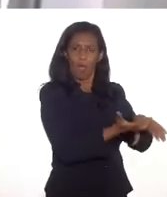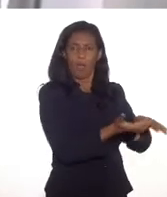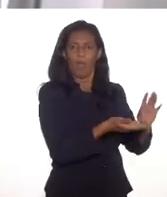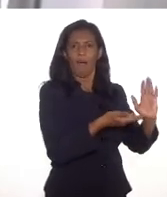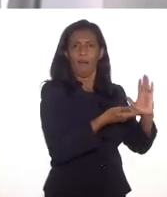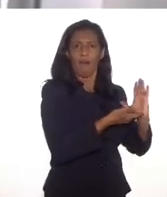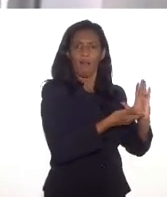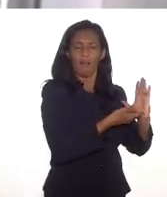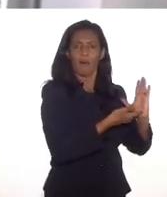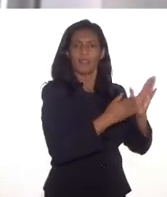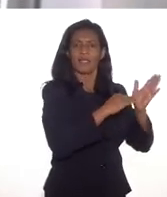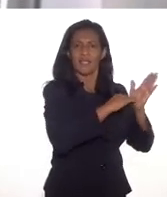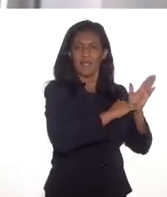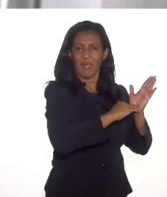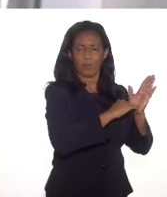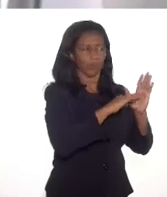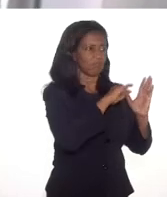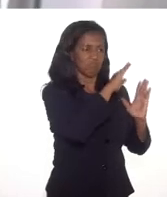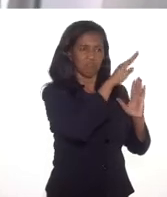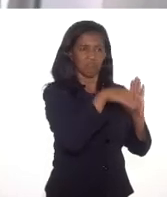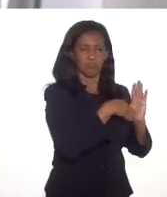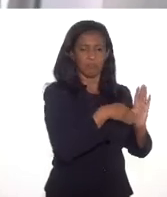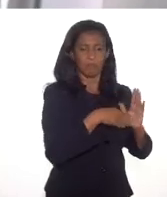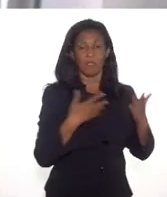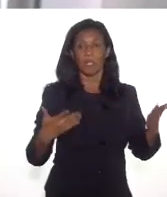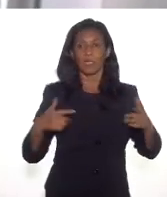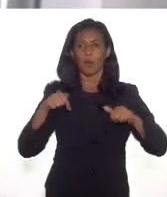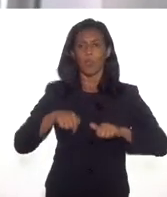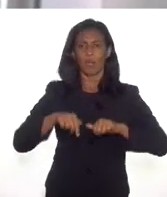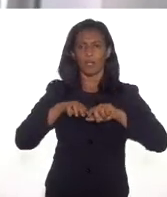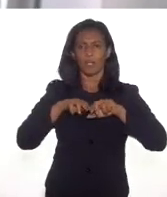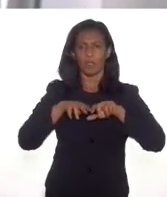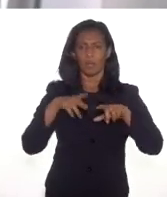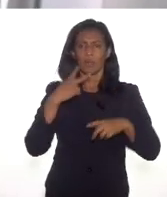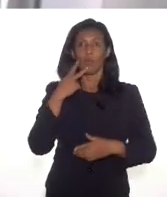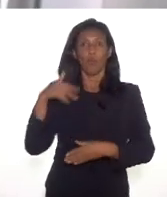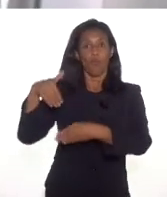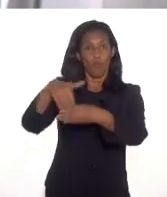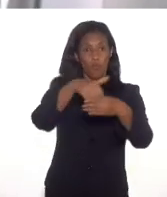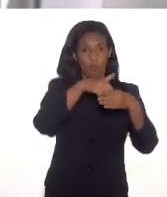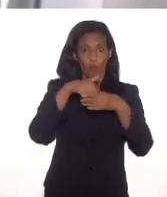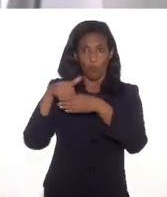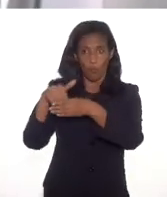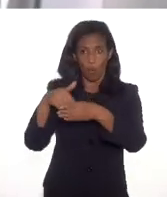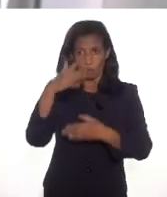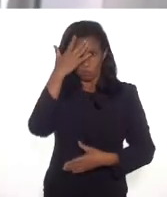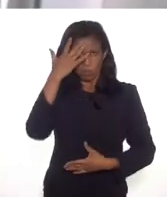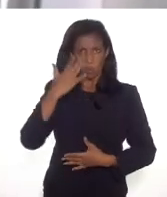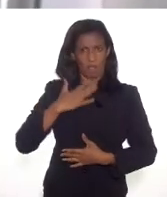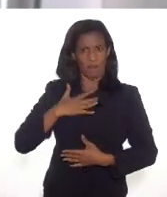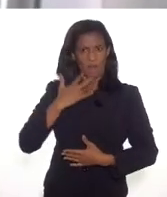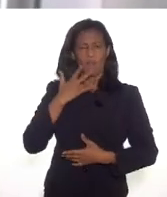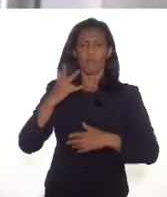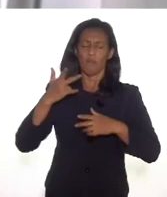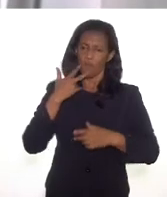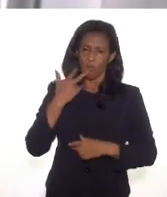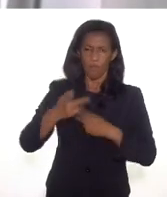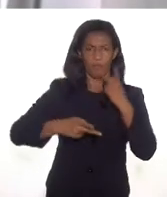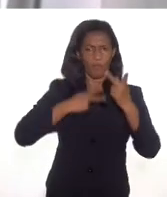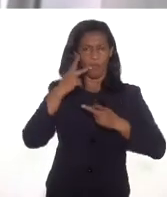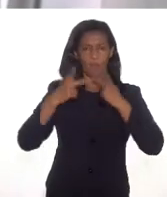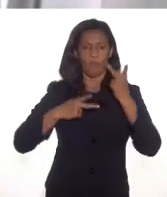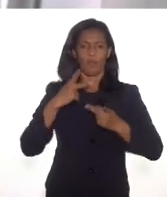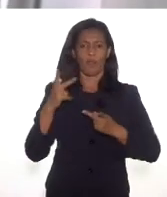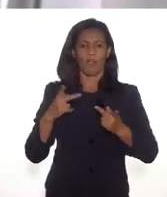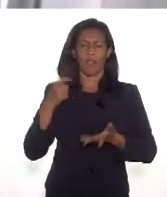que é importante a gente vir aqui a público, usar a tribuna que o voto popular nos conferiu para fazer essas denúncias e